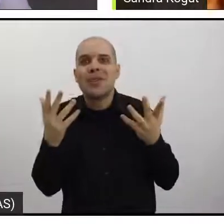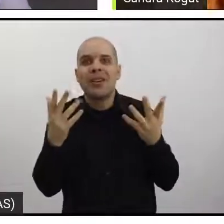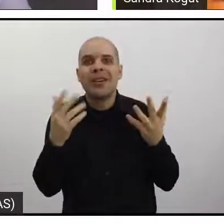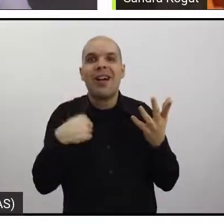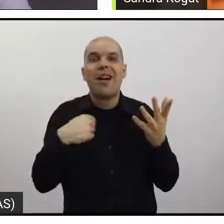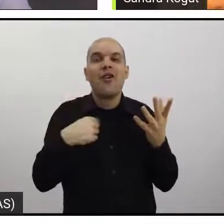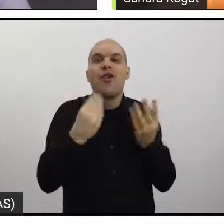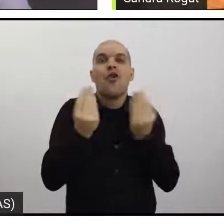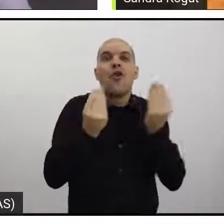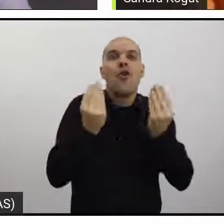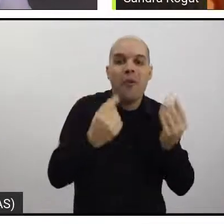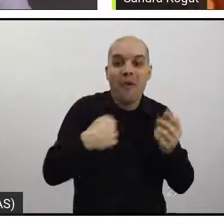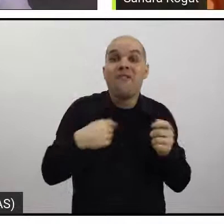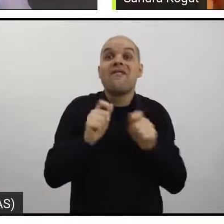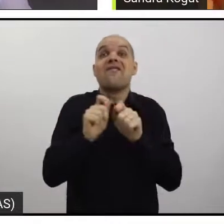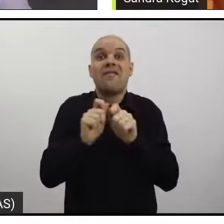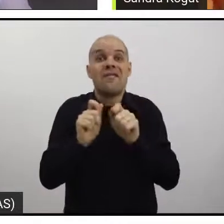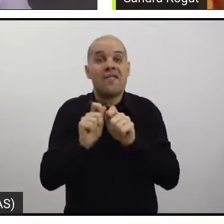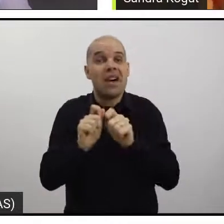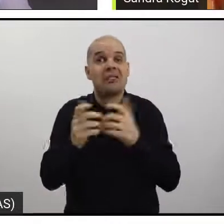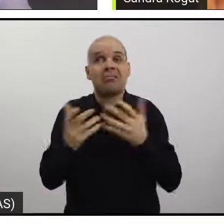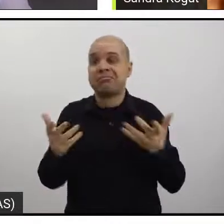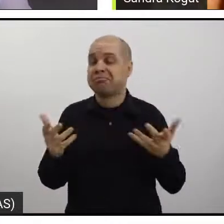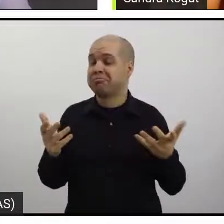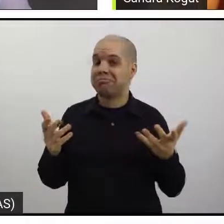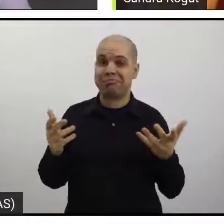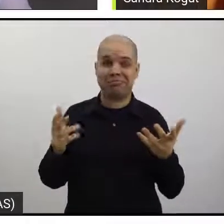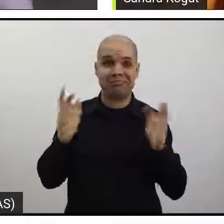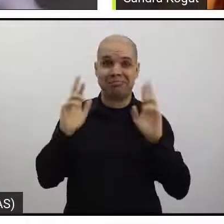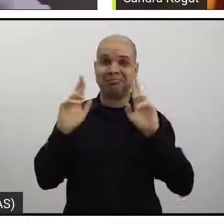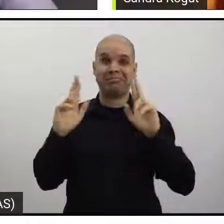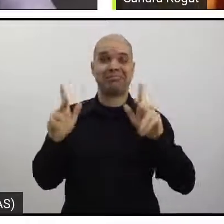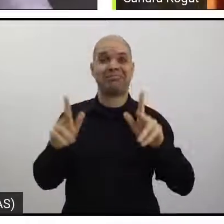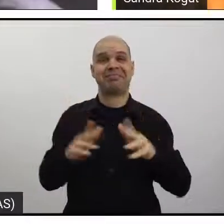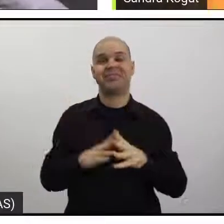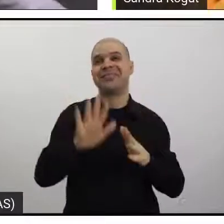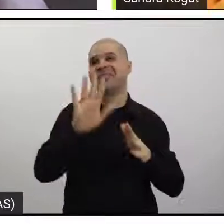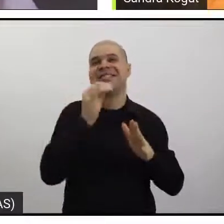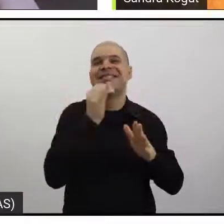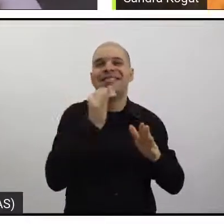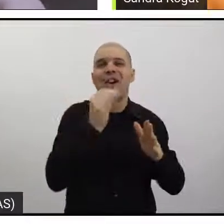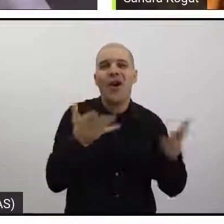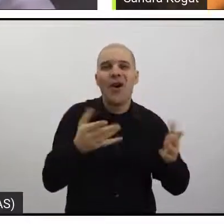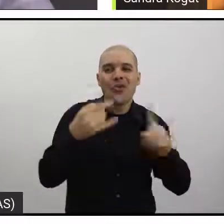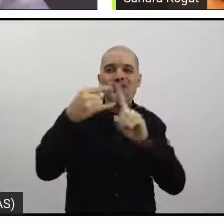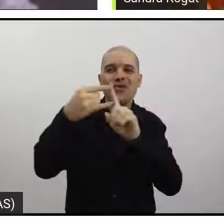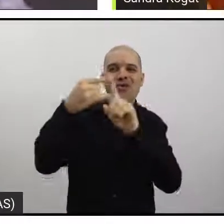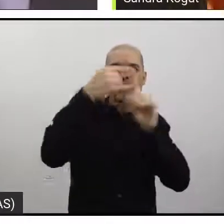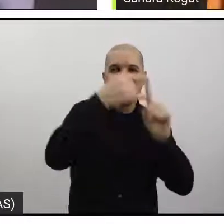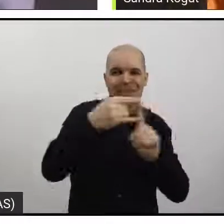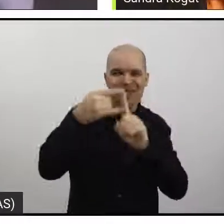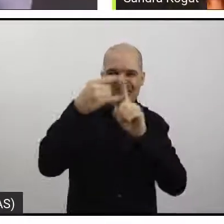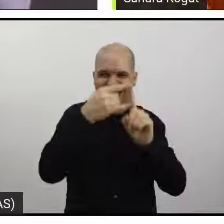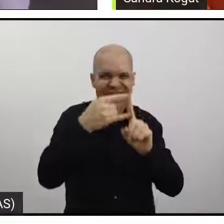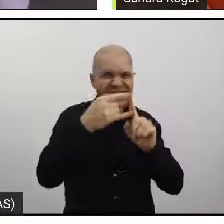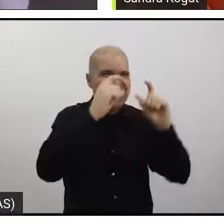assim... Por exemplo, eu vejo o Zoom, hoje me lembra demais. Tem milhões de quadradinhos. Isso era uma coisa que ninguém